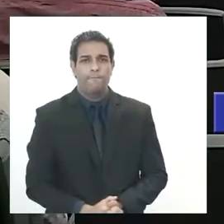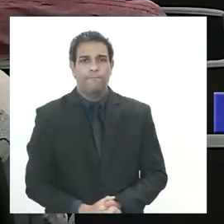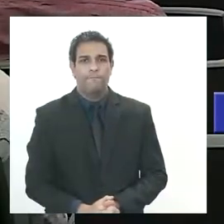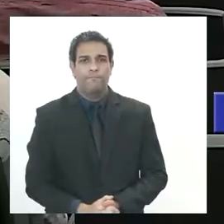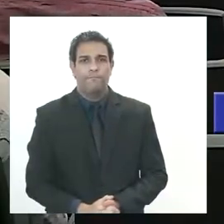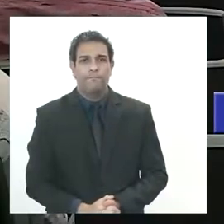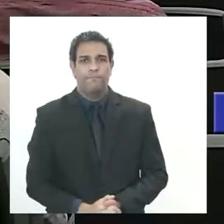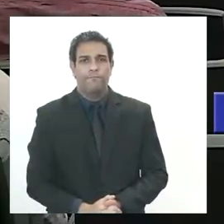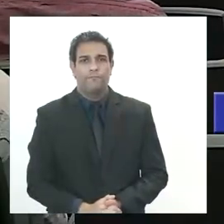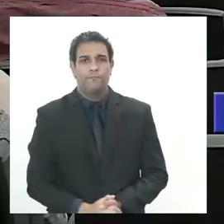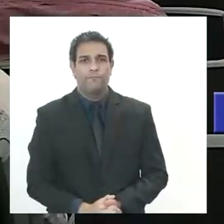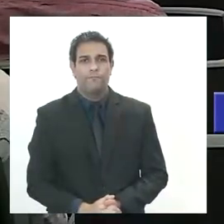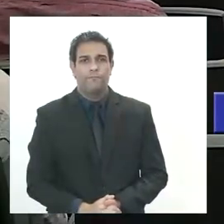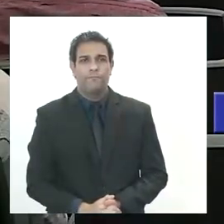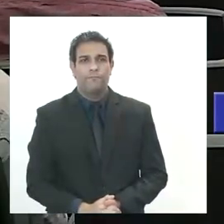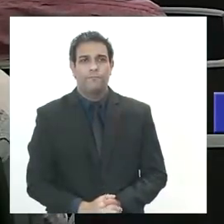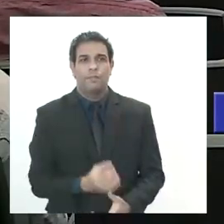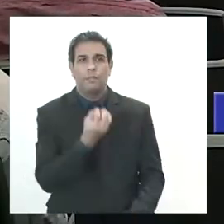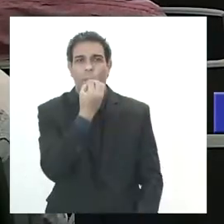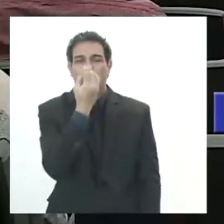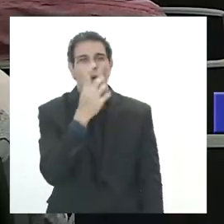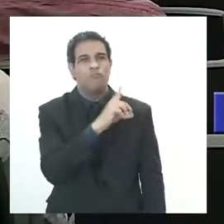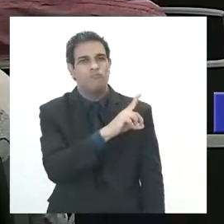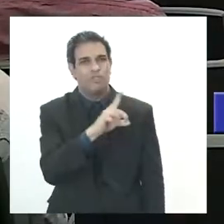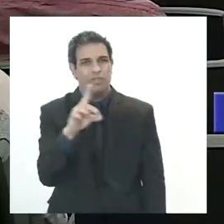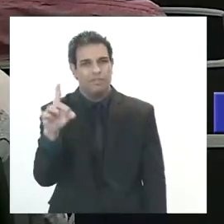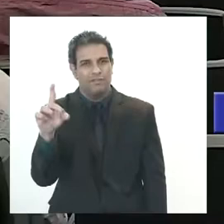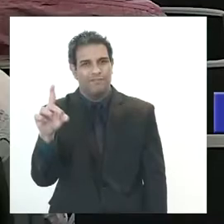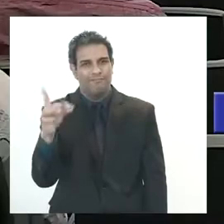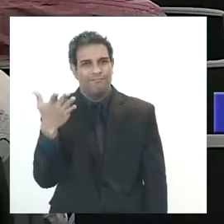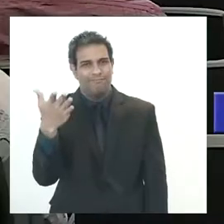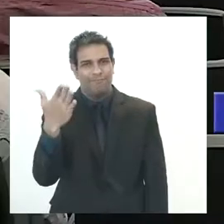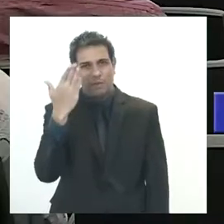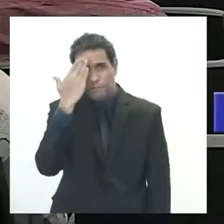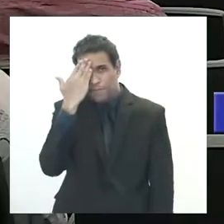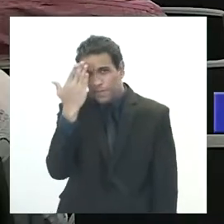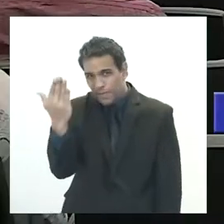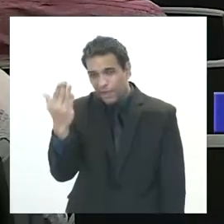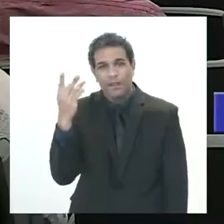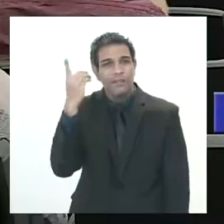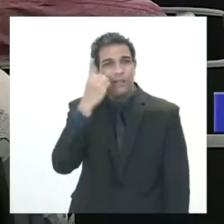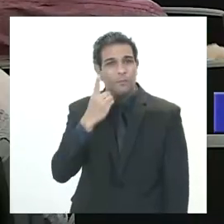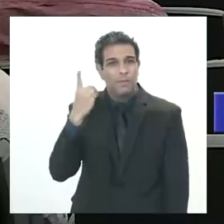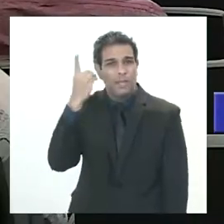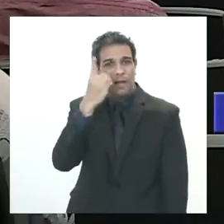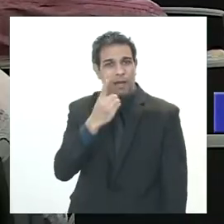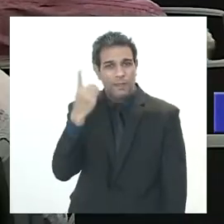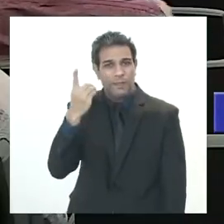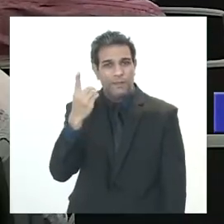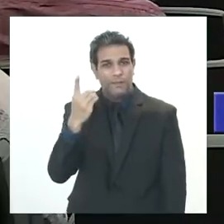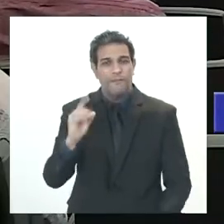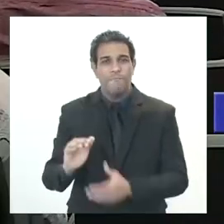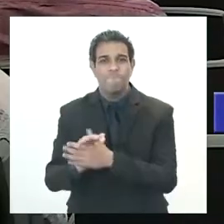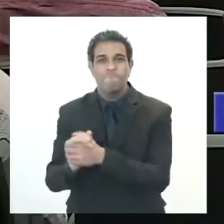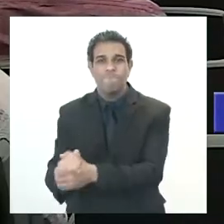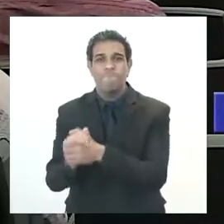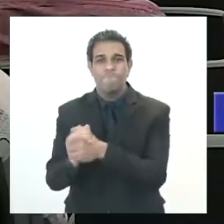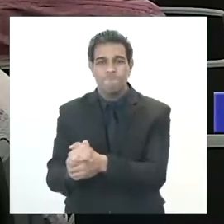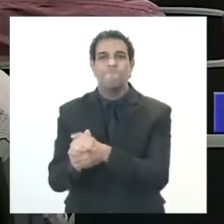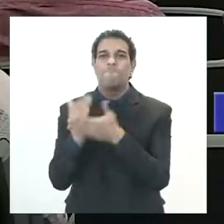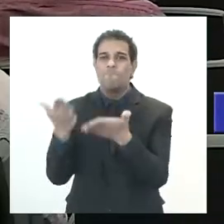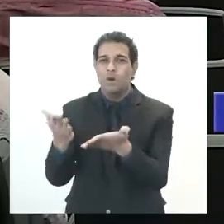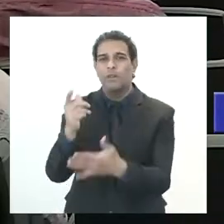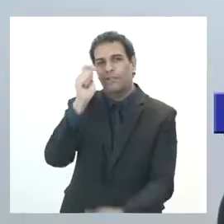tá bom bom dia ainda obrigado Deputado pelo convite para parabenizar o seu mais uma